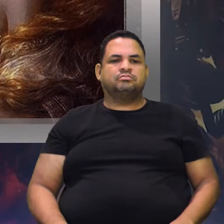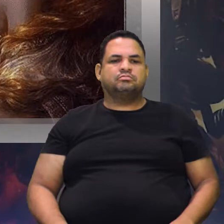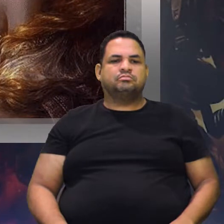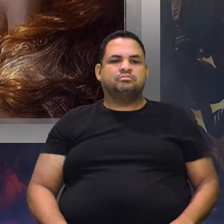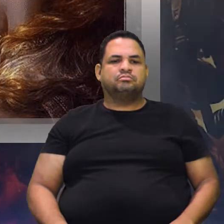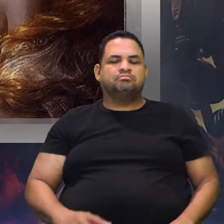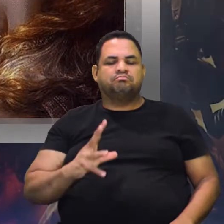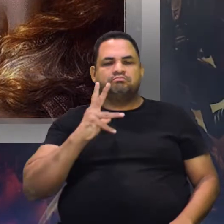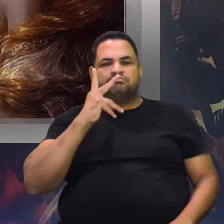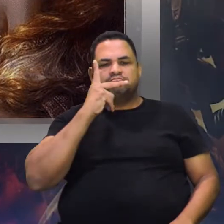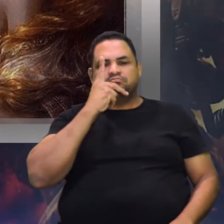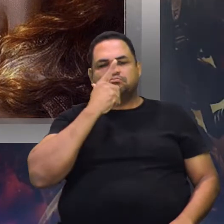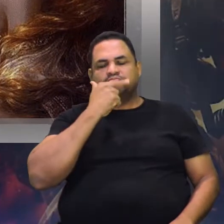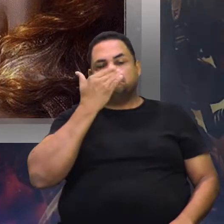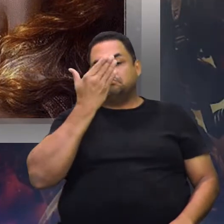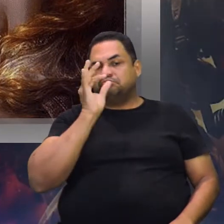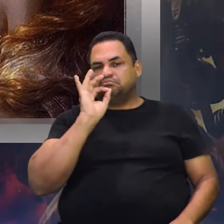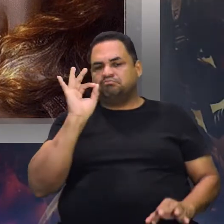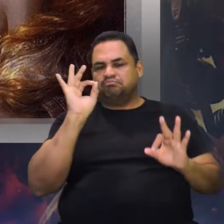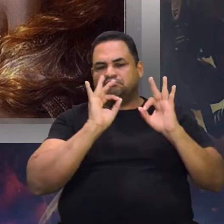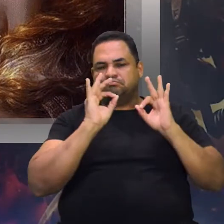Beleza, belo.